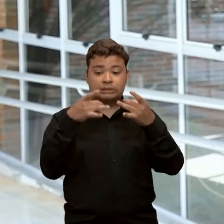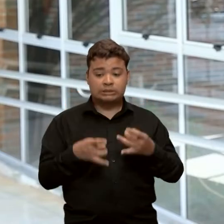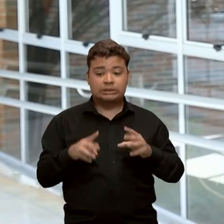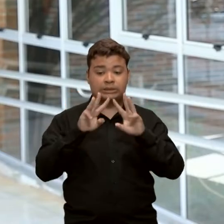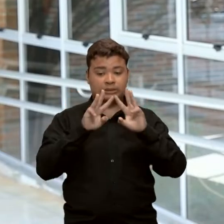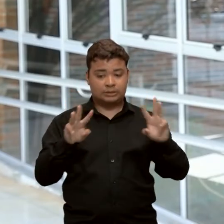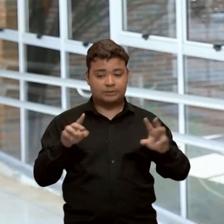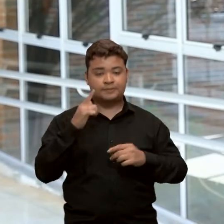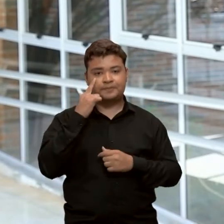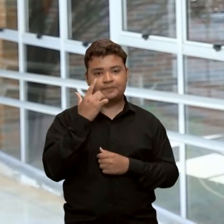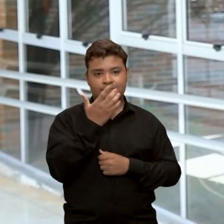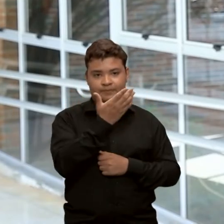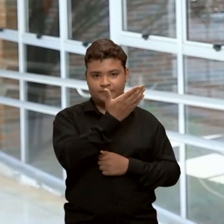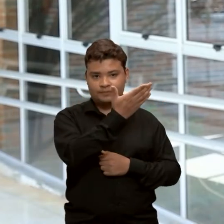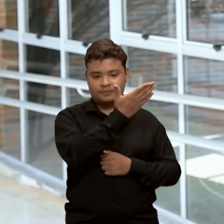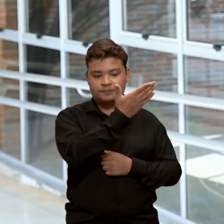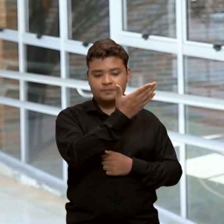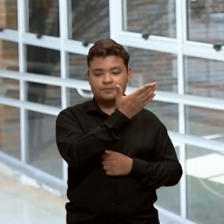pelo site